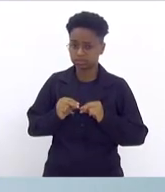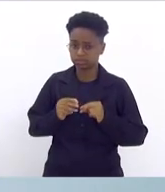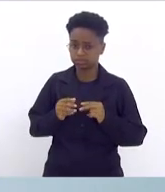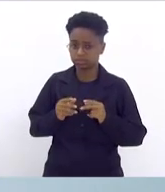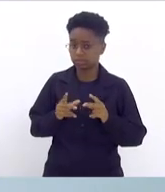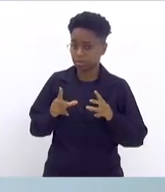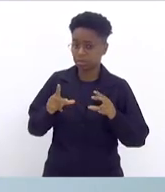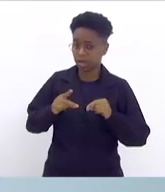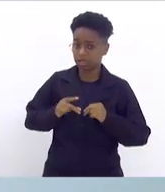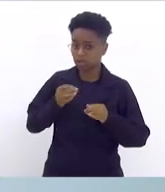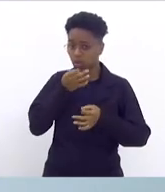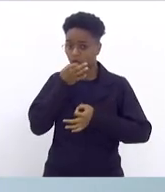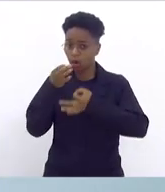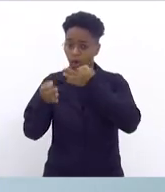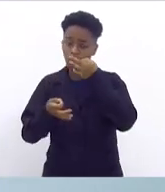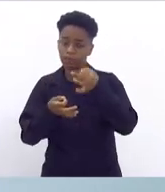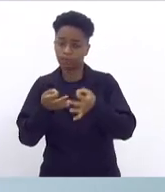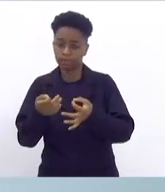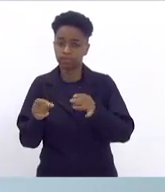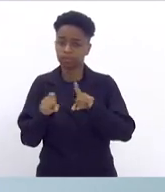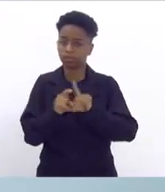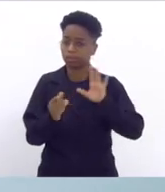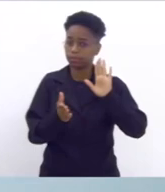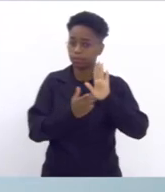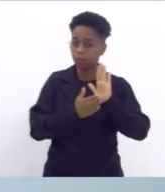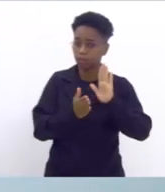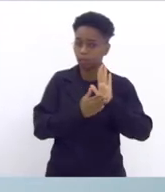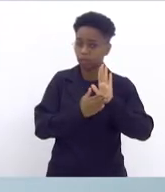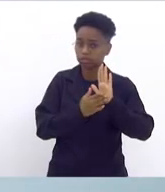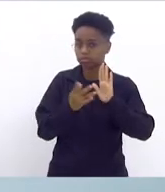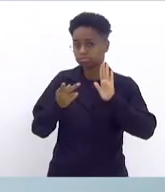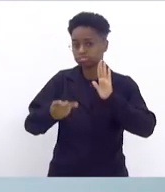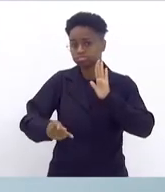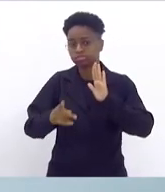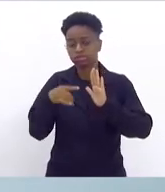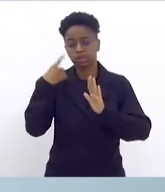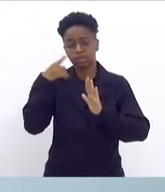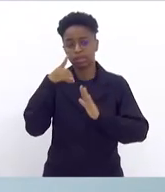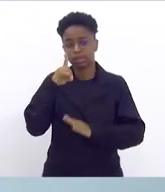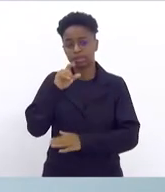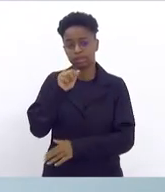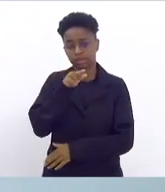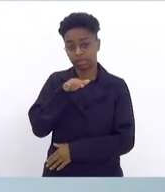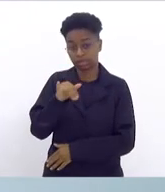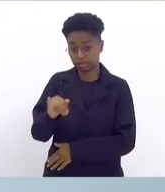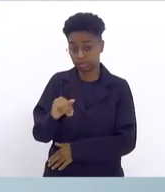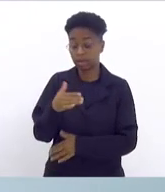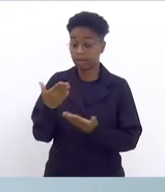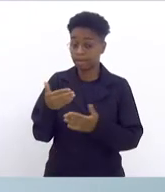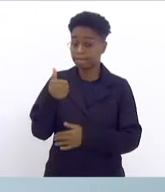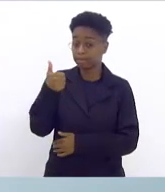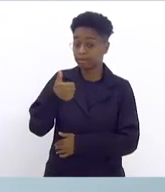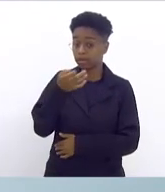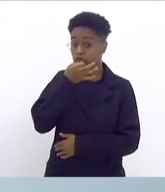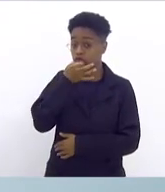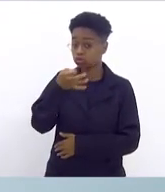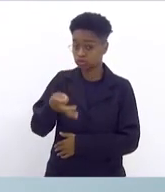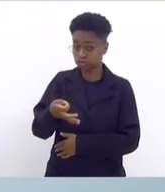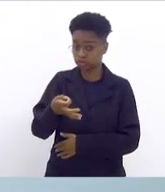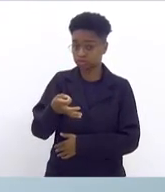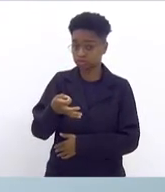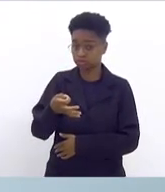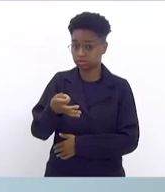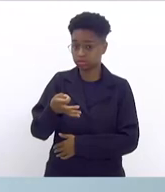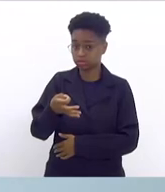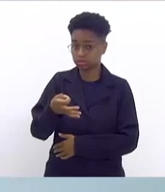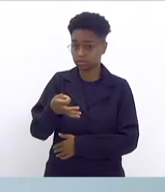esses comentários e essa proposta da deputada Dani. Então, primeira sugestão, seria o